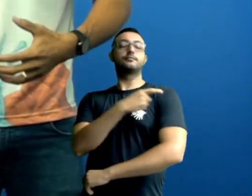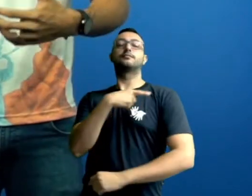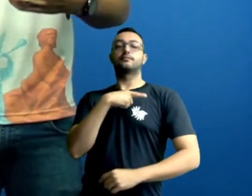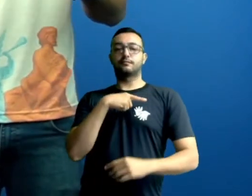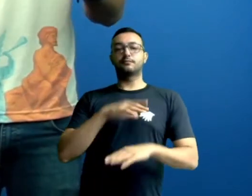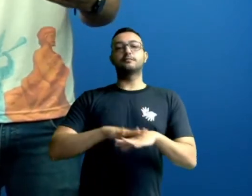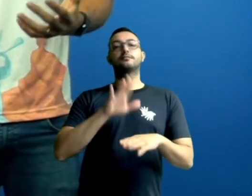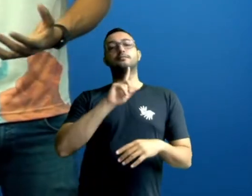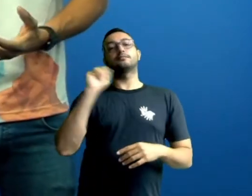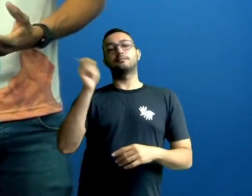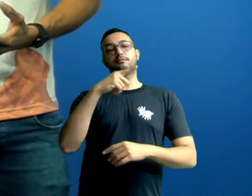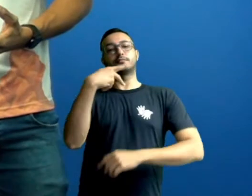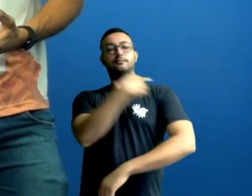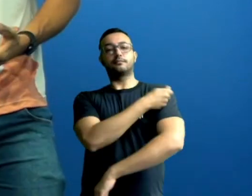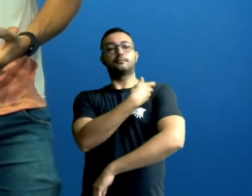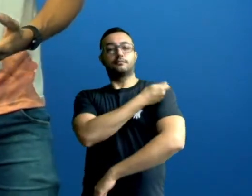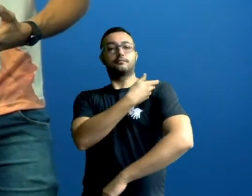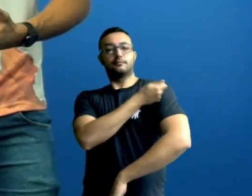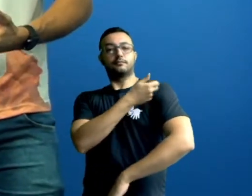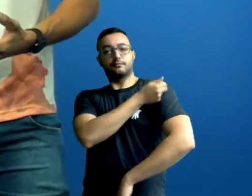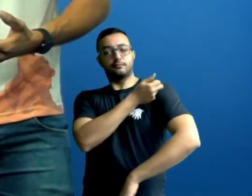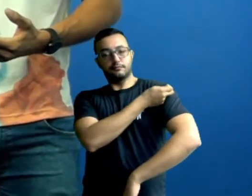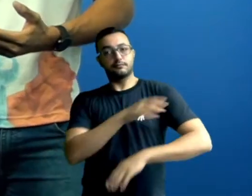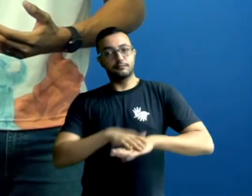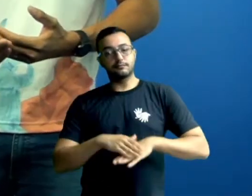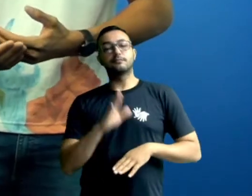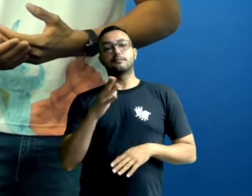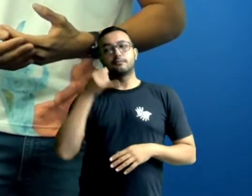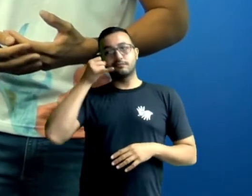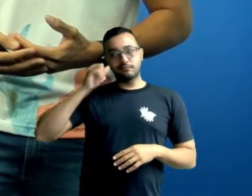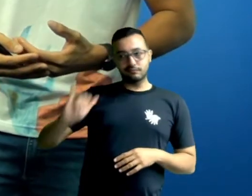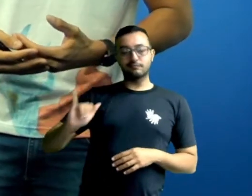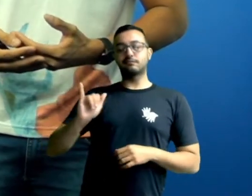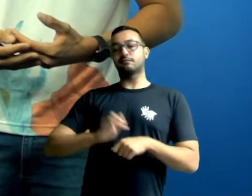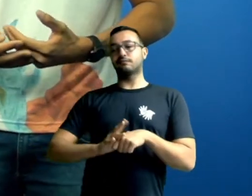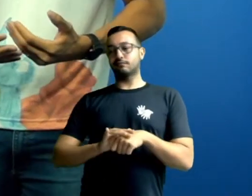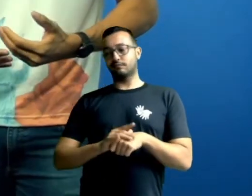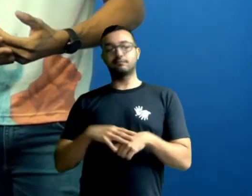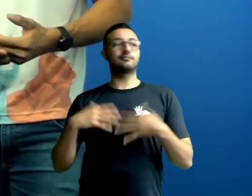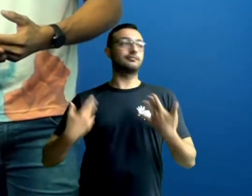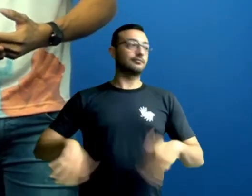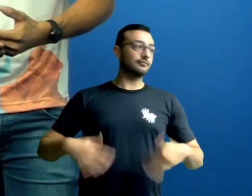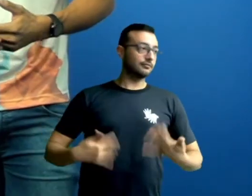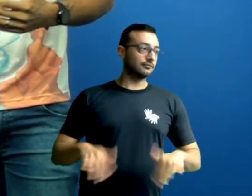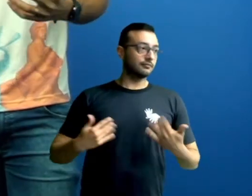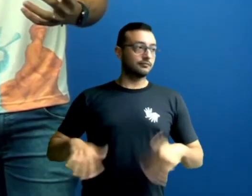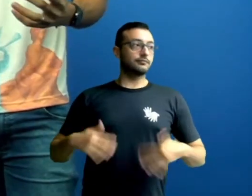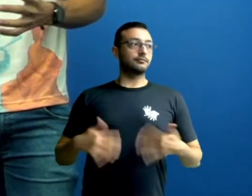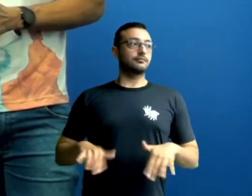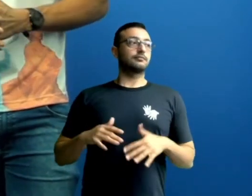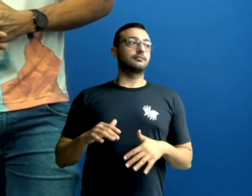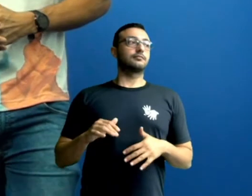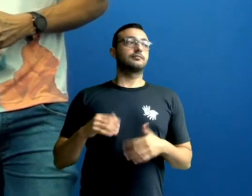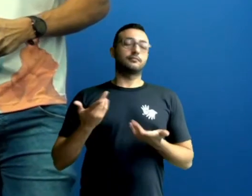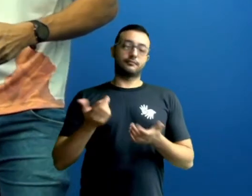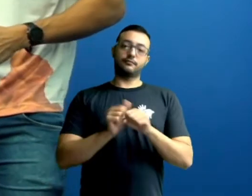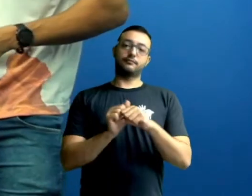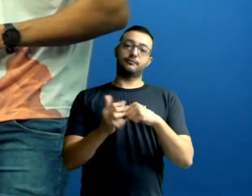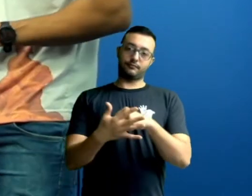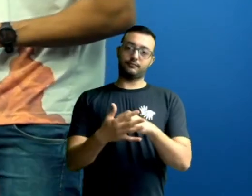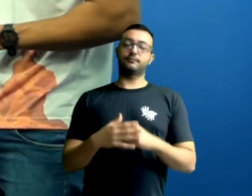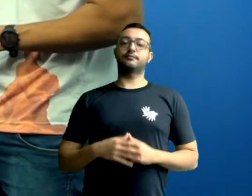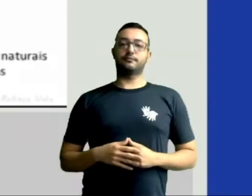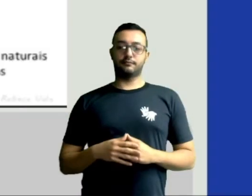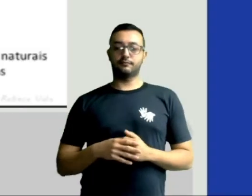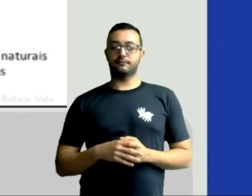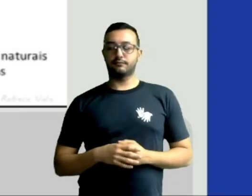sendo amplamente utilizada pelos seres humanos, né? E que combate essa doença tão grave, né? Que é a Covid-19.